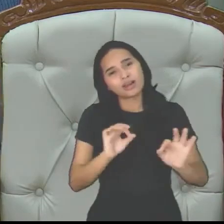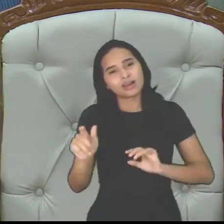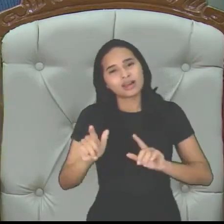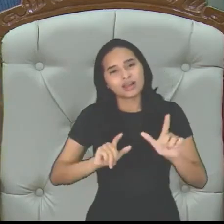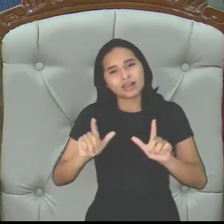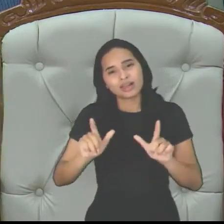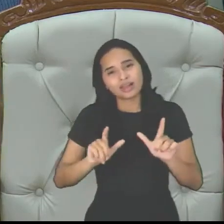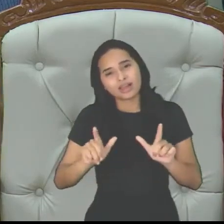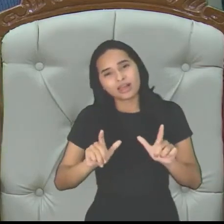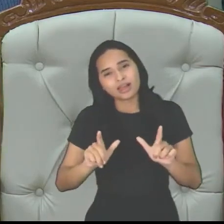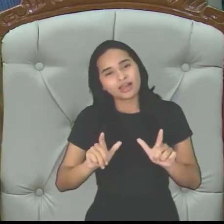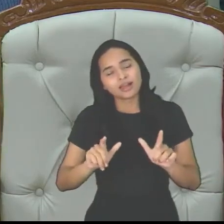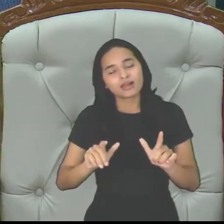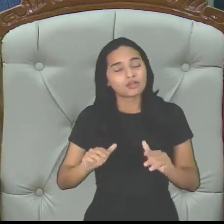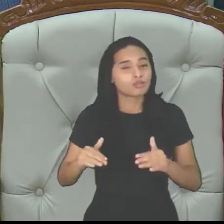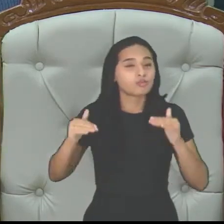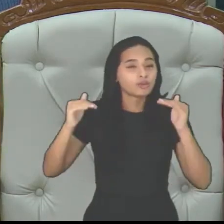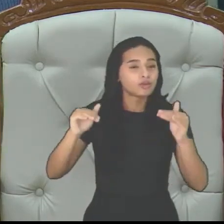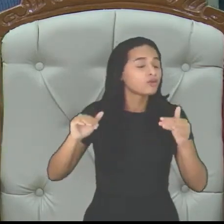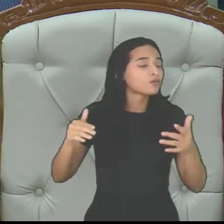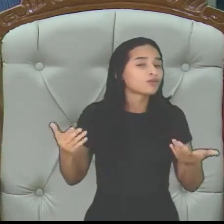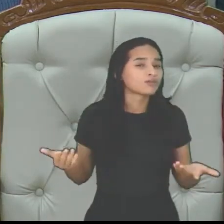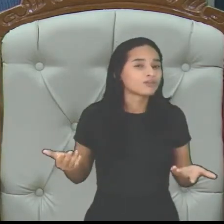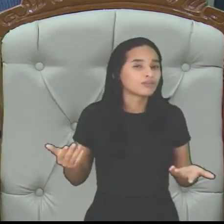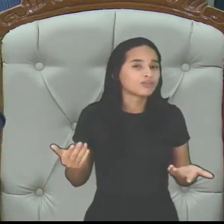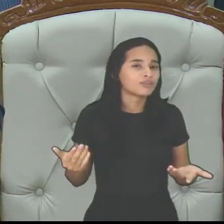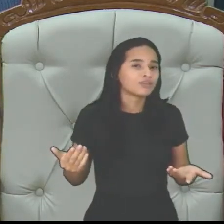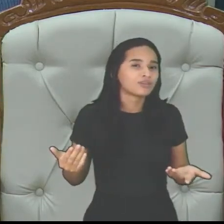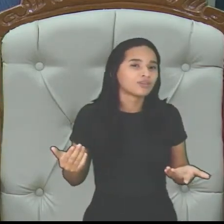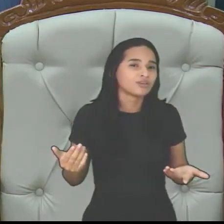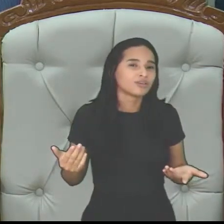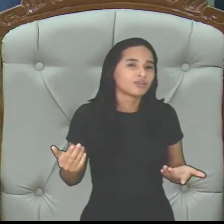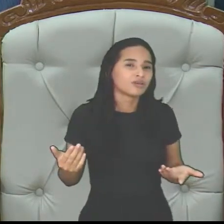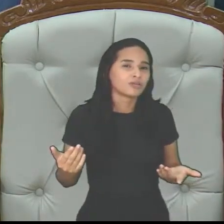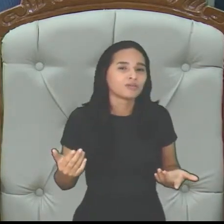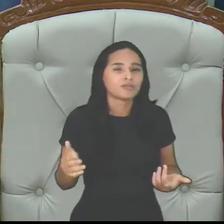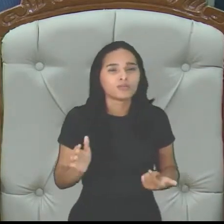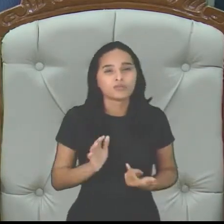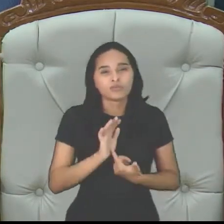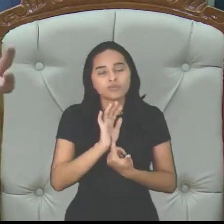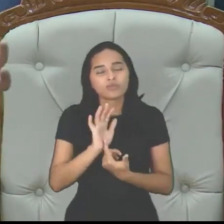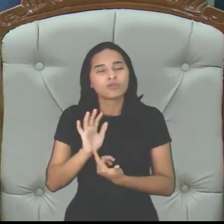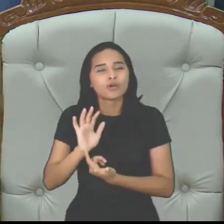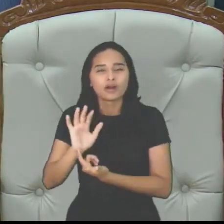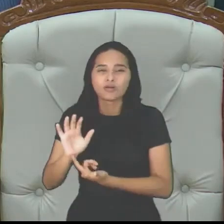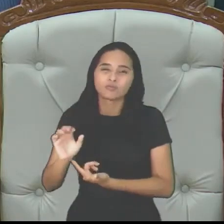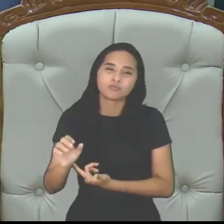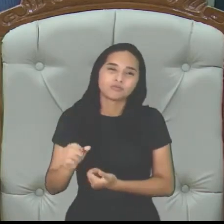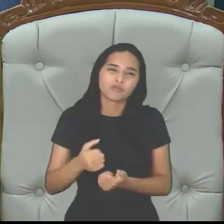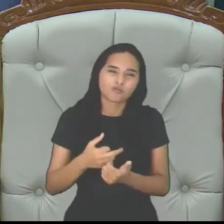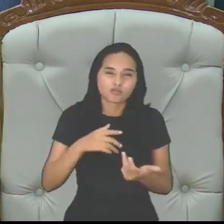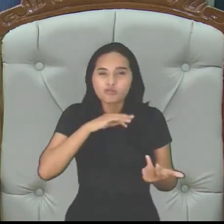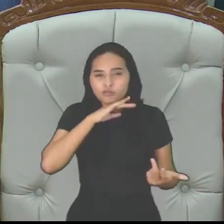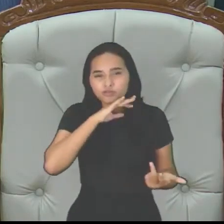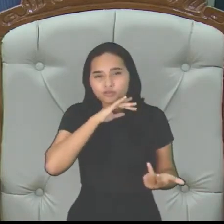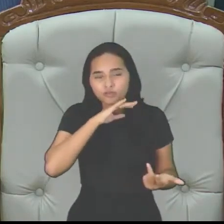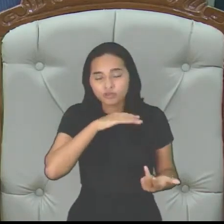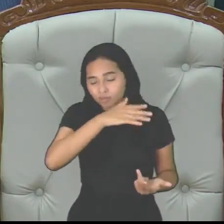maiores audiências, é quando passa a transmissão de tragédia. O povo parece estar fascinado por